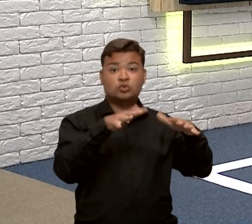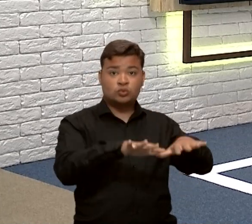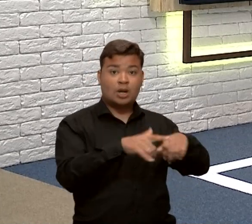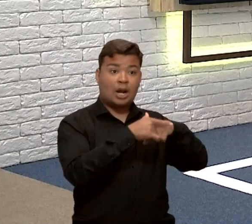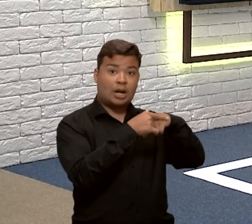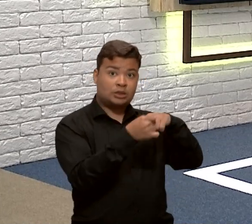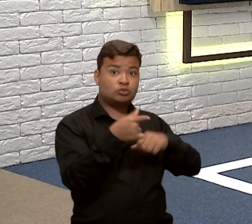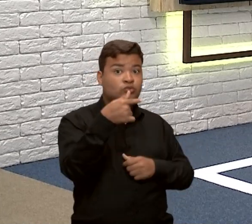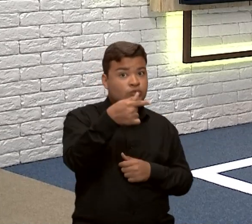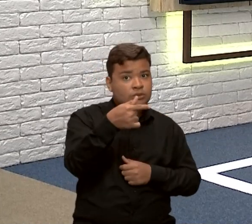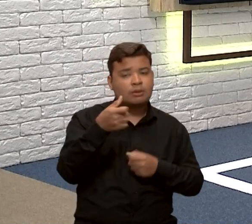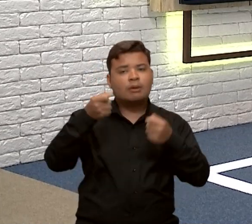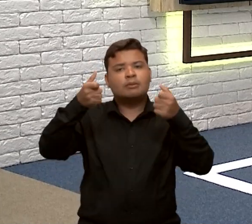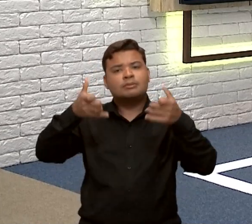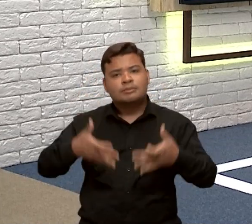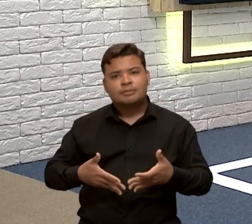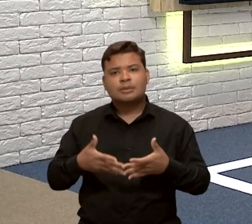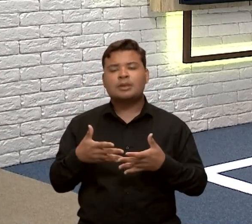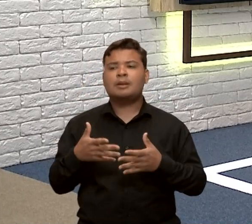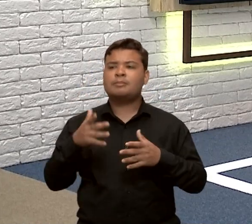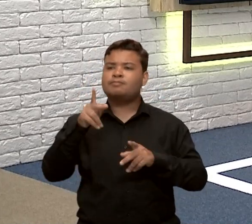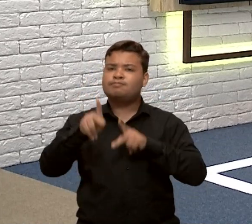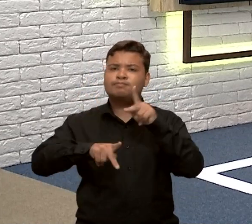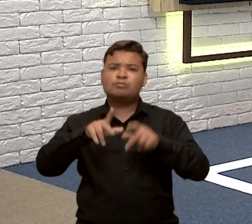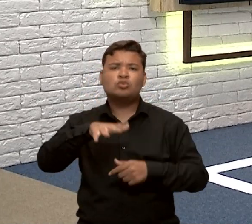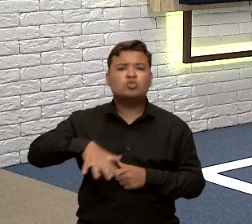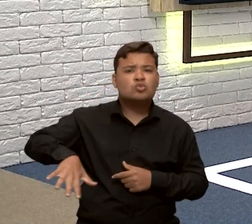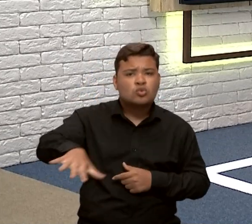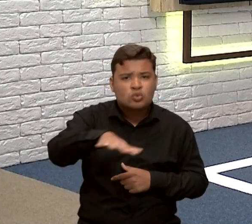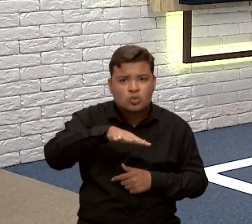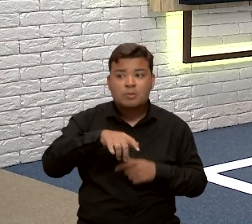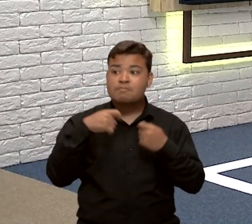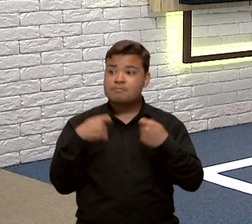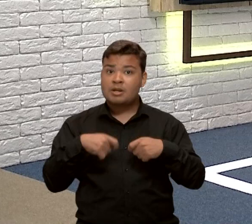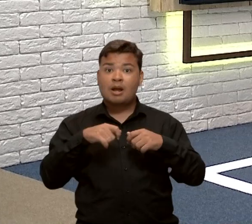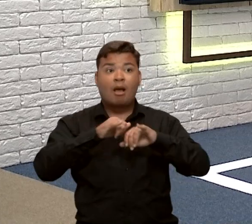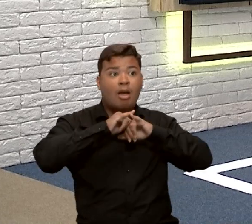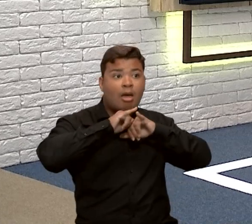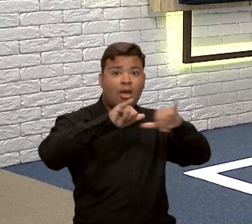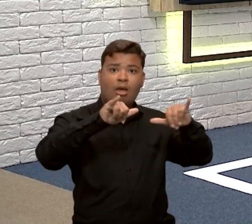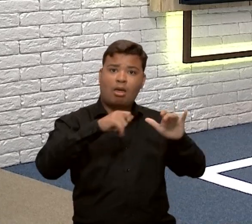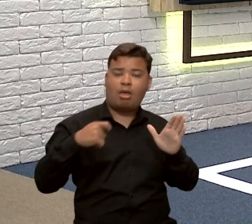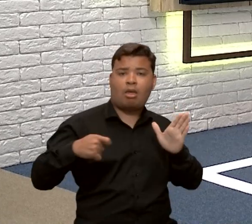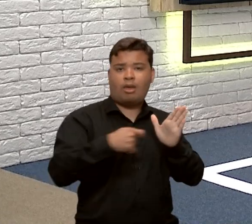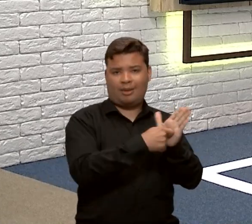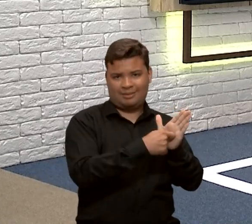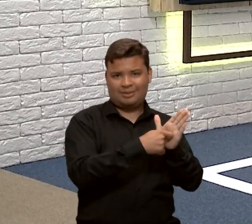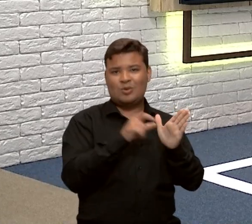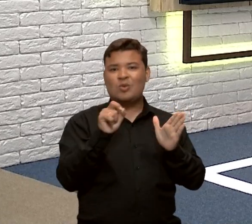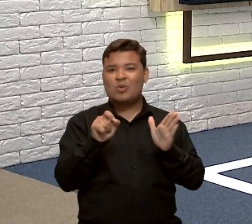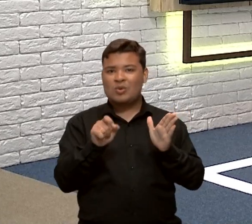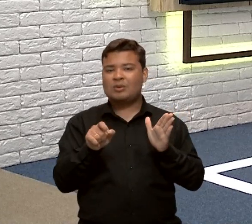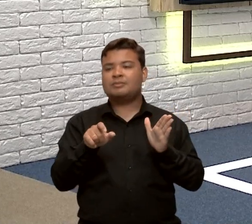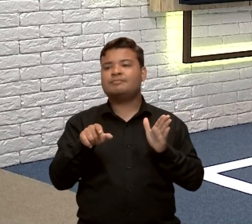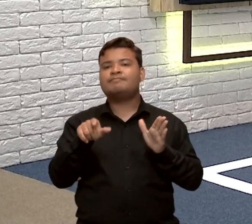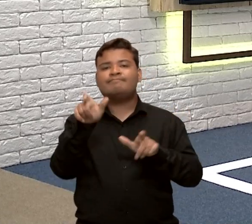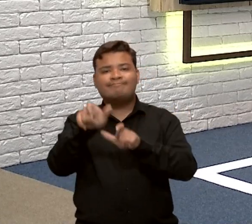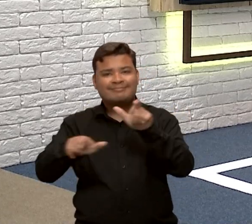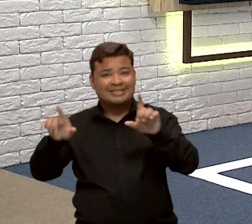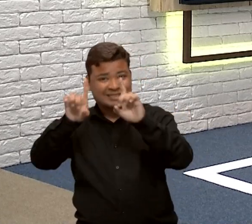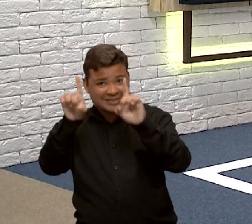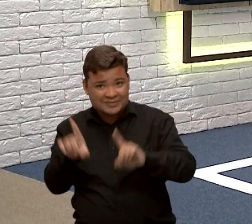dever de todas as pessoas comunicar qualquer ameaça ou violação do direito das pessoas